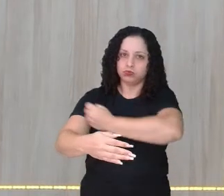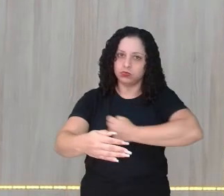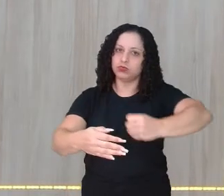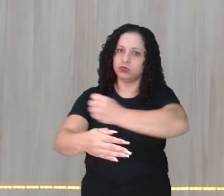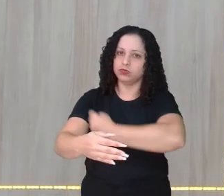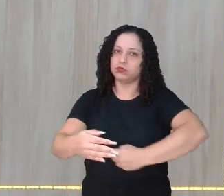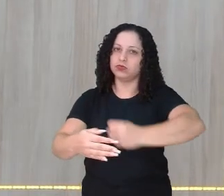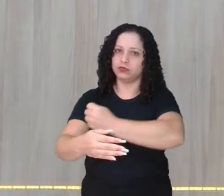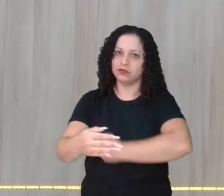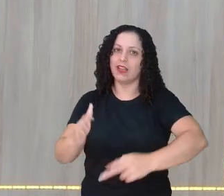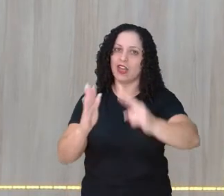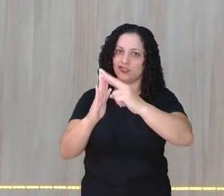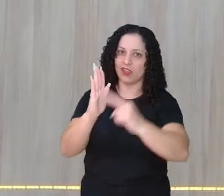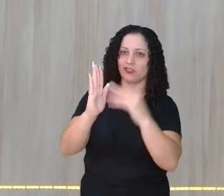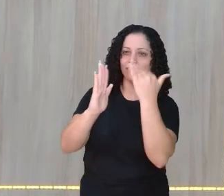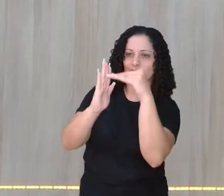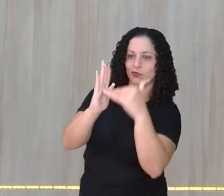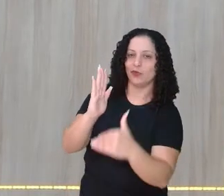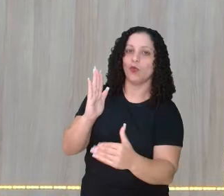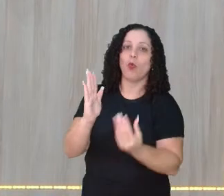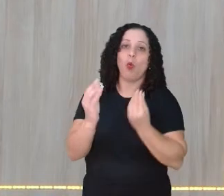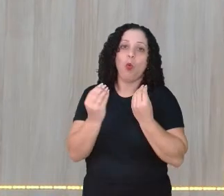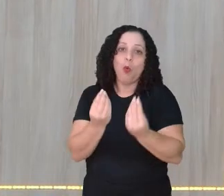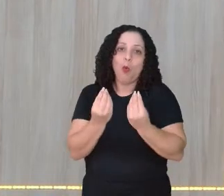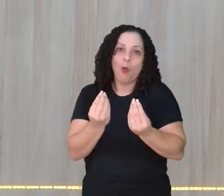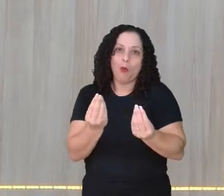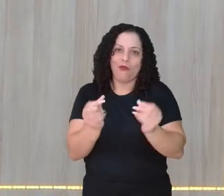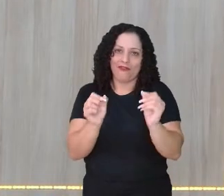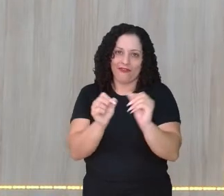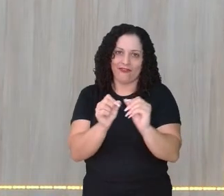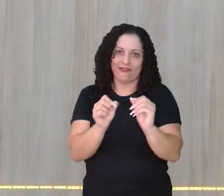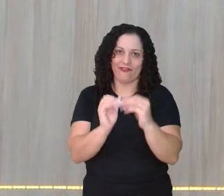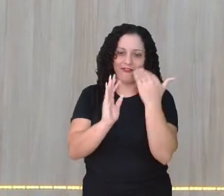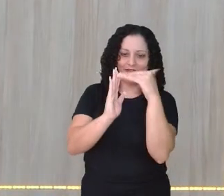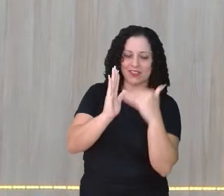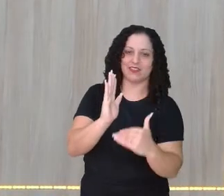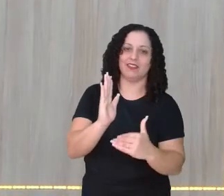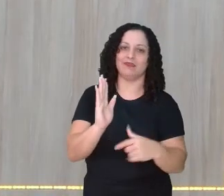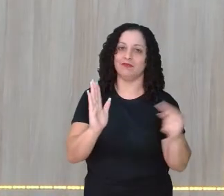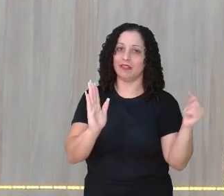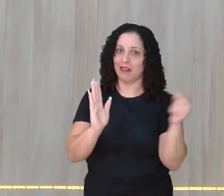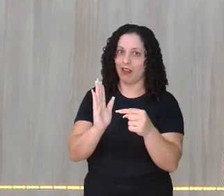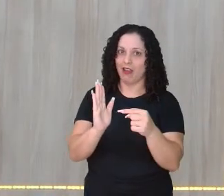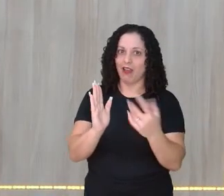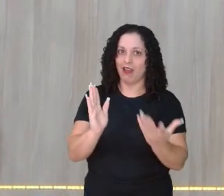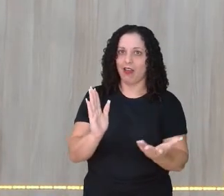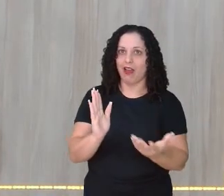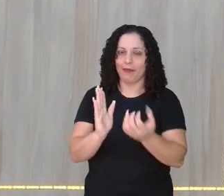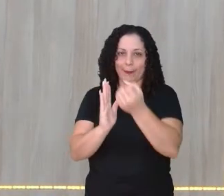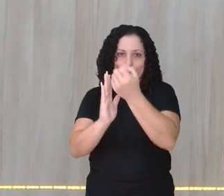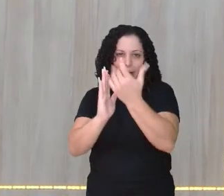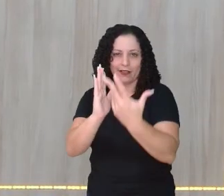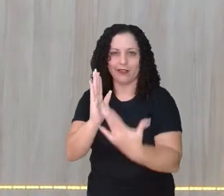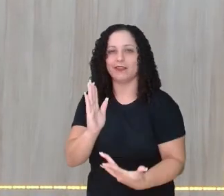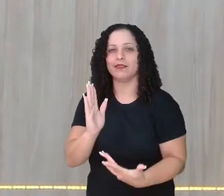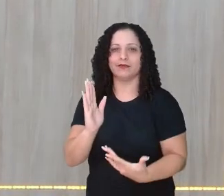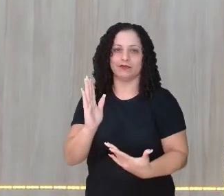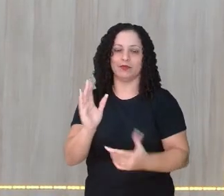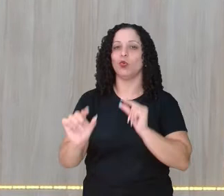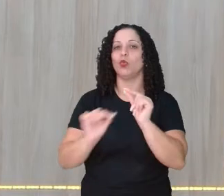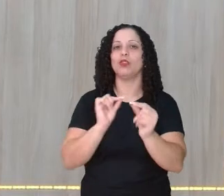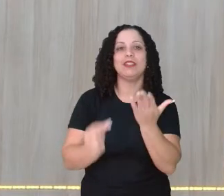instruções. Não quer dizer que não pode ter ali um momento de descrição, quando a gente vai descrever